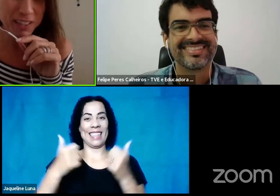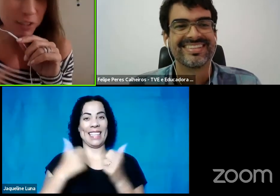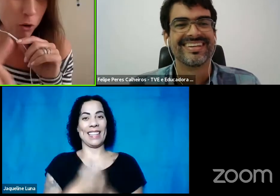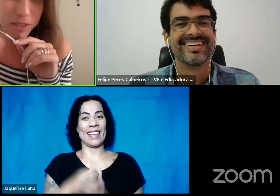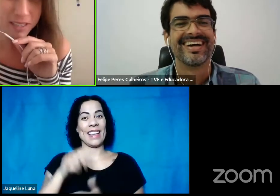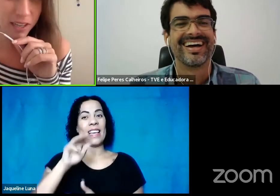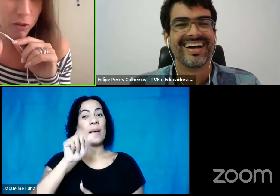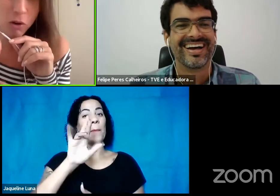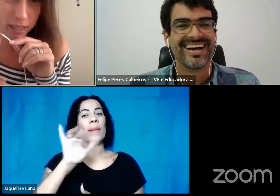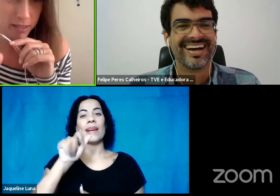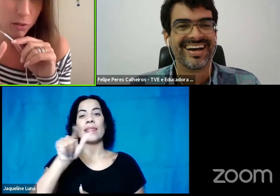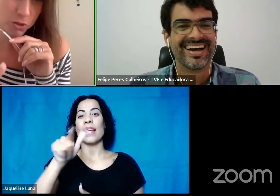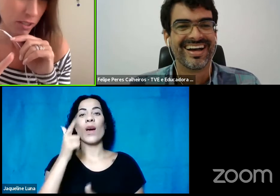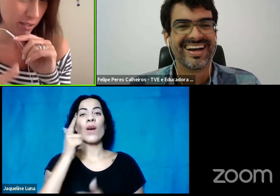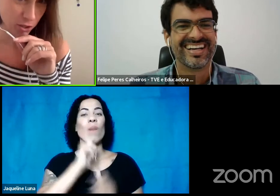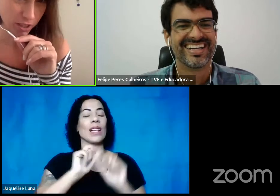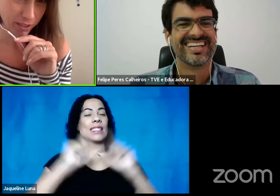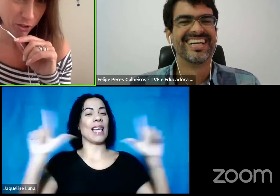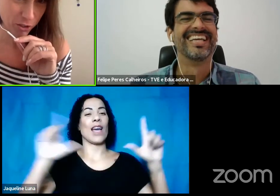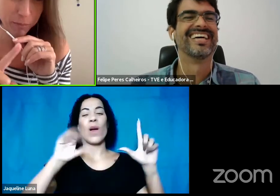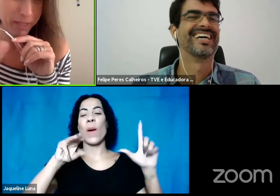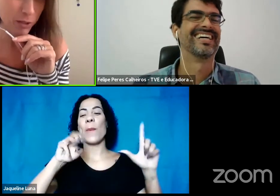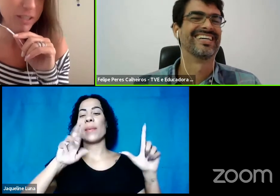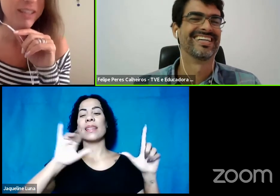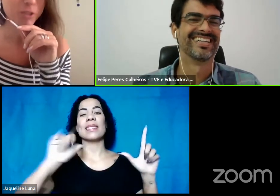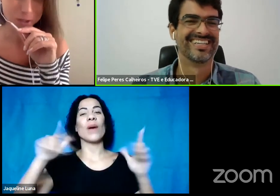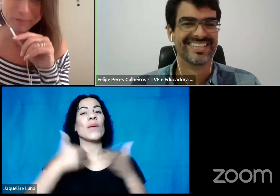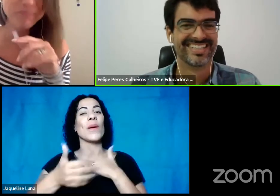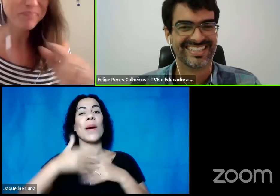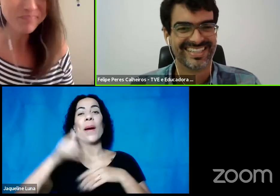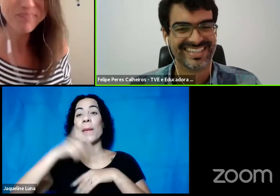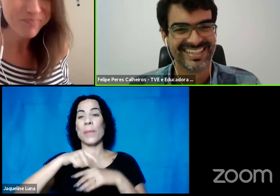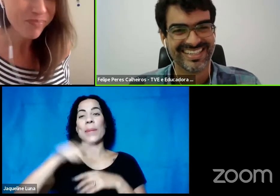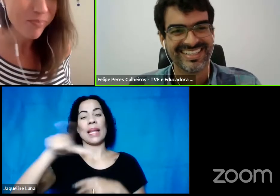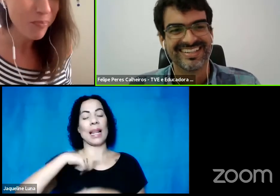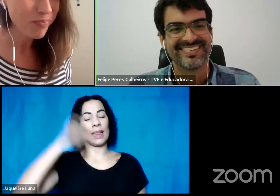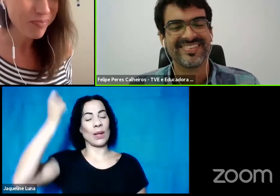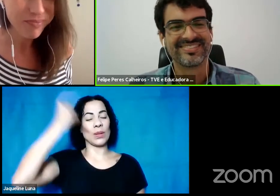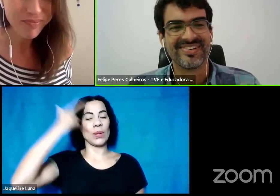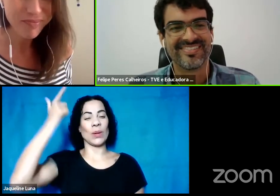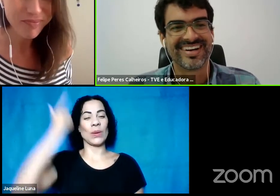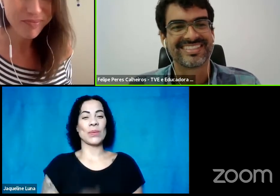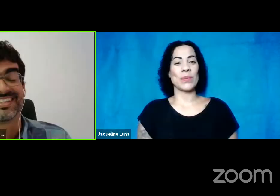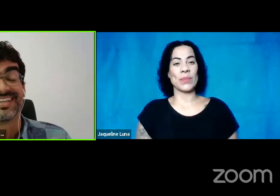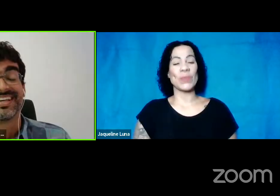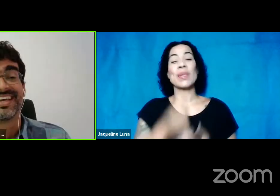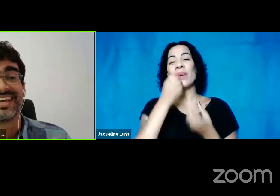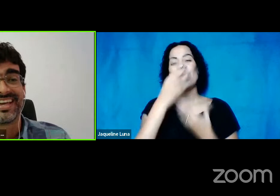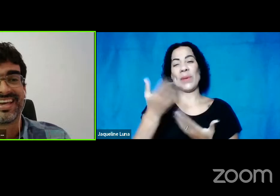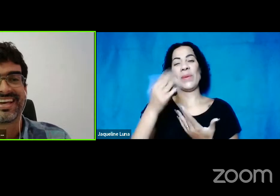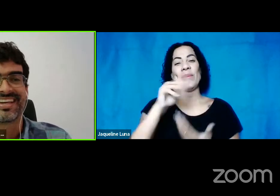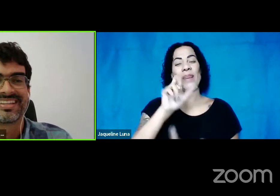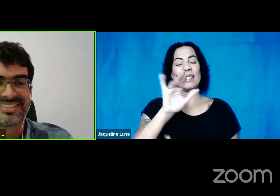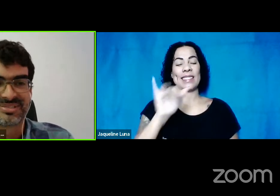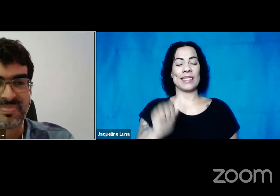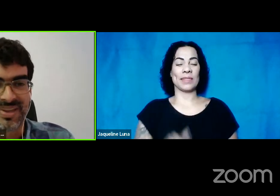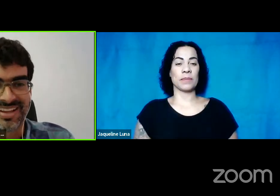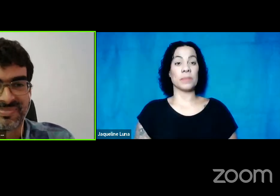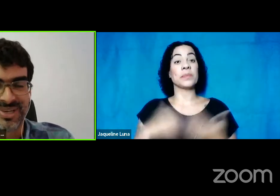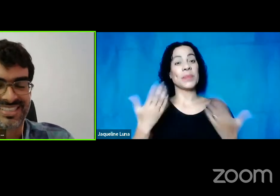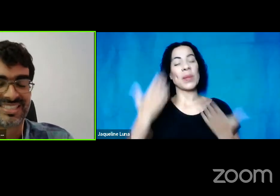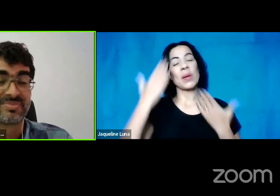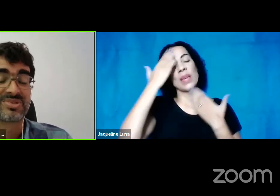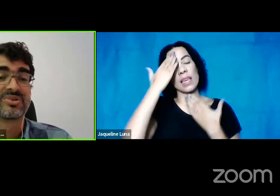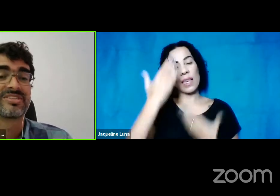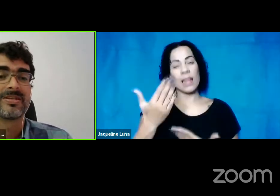capaz, né, de fazer comercial em qualquer circunstância, gente. Ela é impressionante. Muito bom, Márcia. Agradeço aí